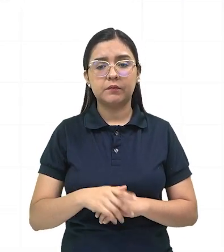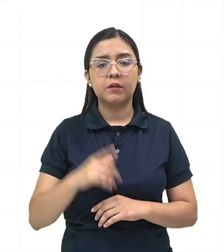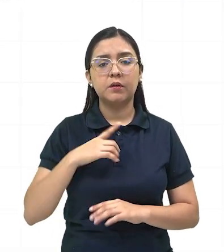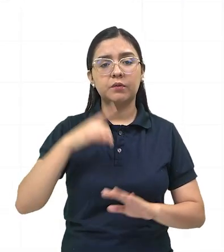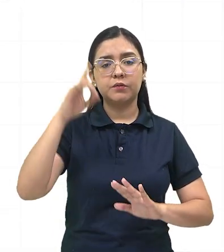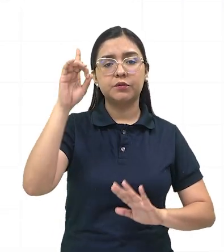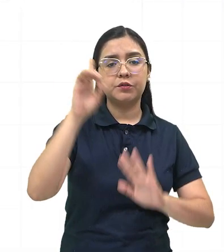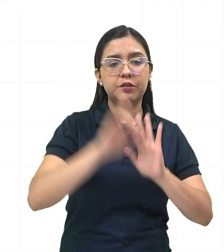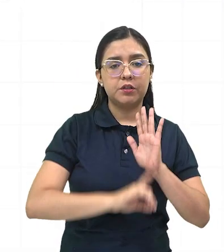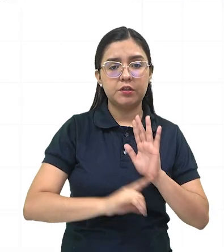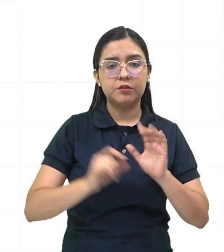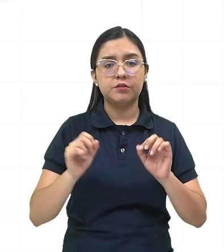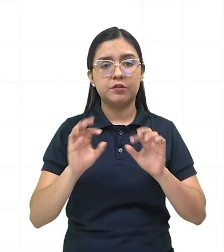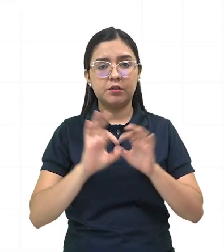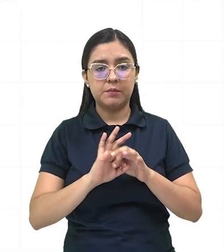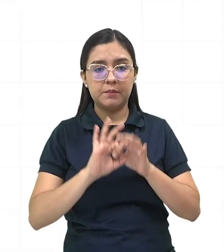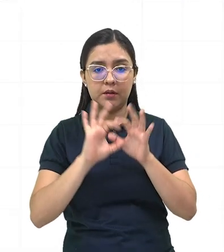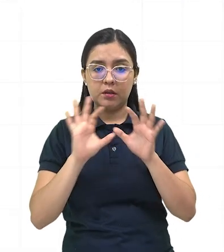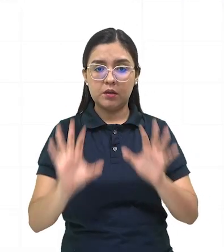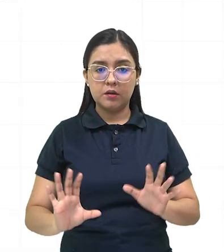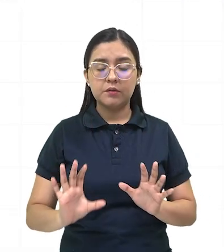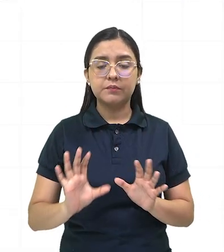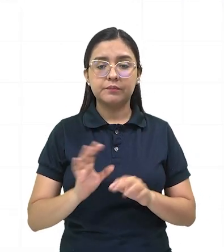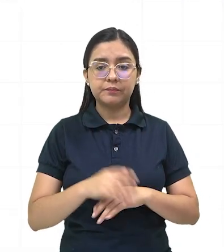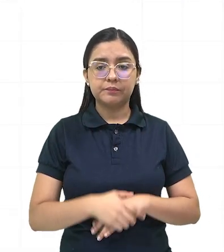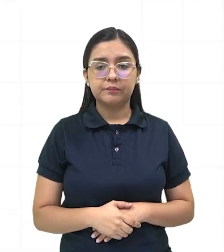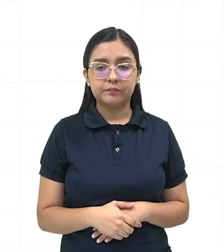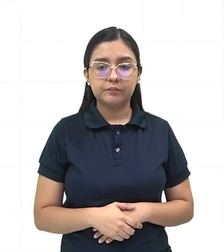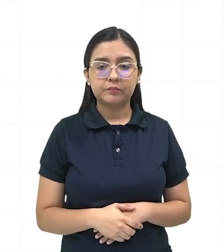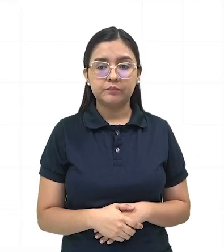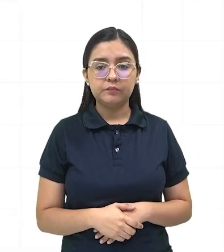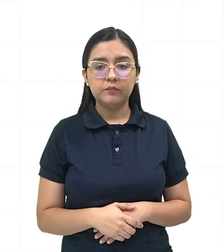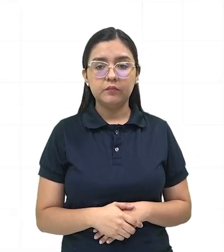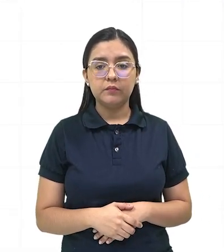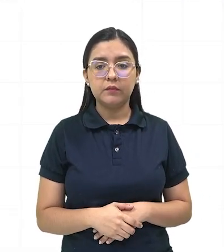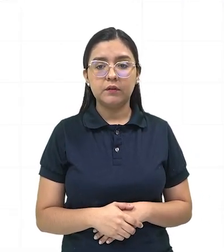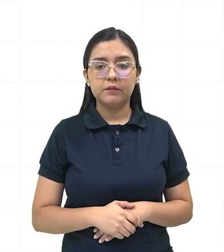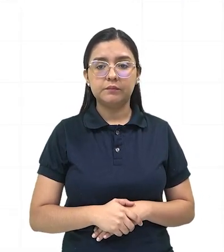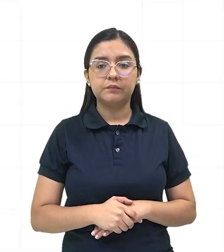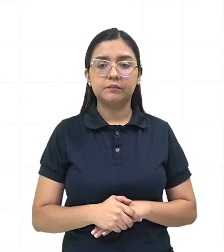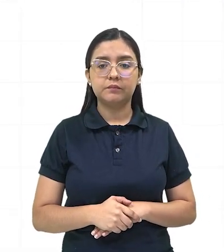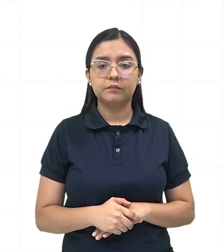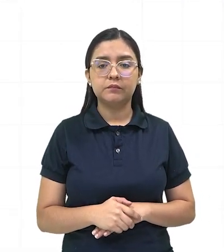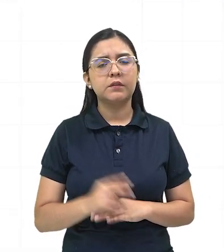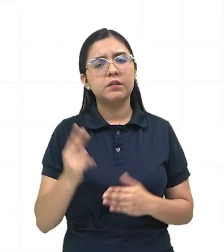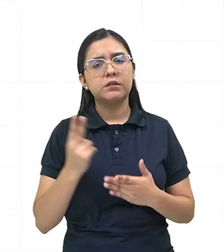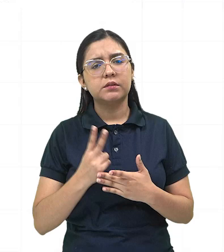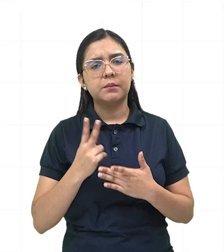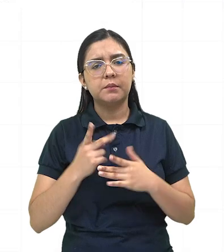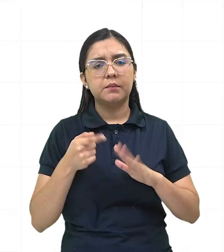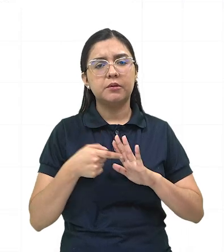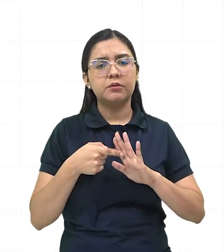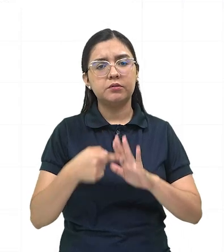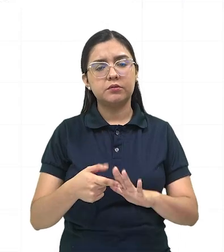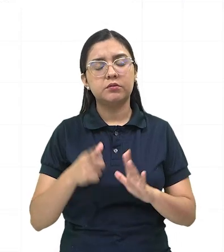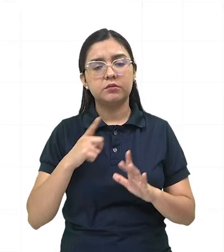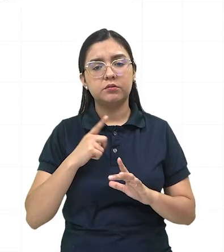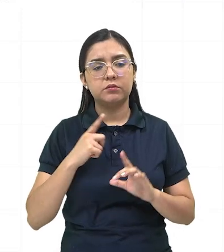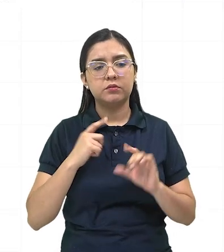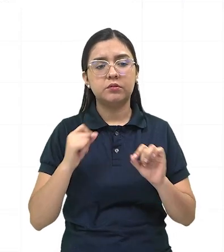seu direito de liberdade de expressão. Isso sempre aparece aí nos meios